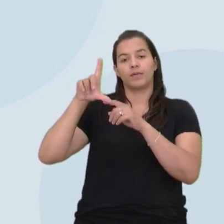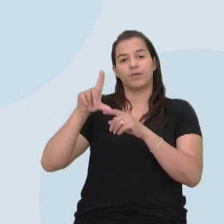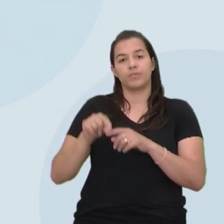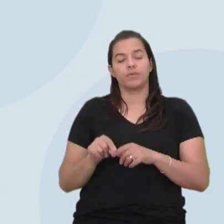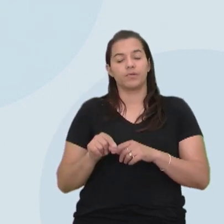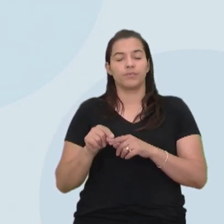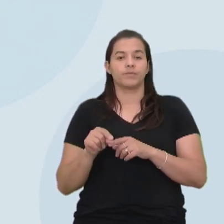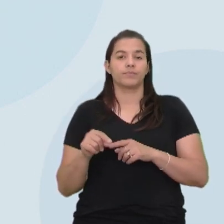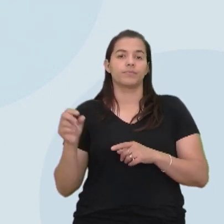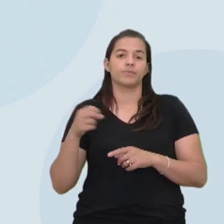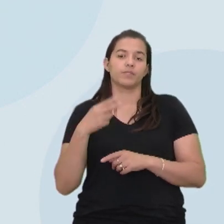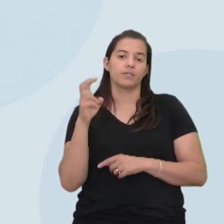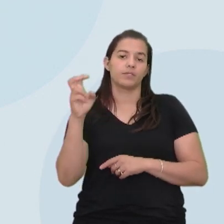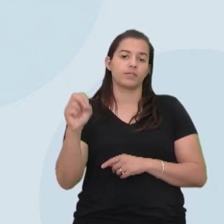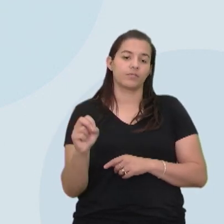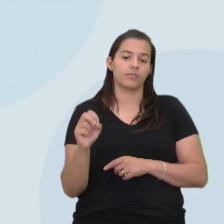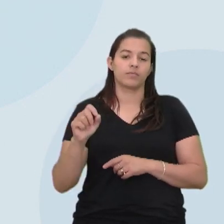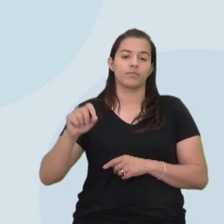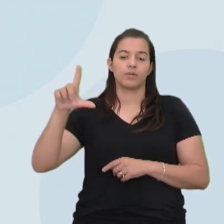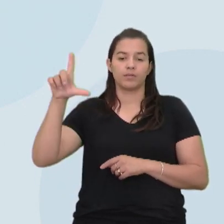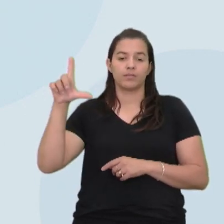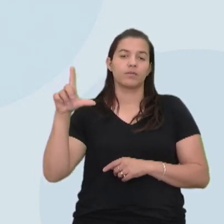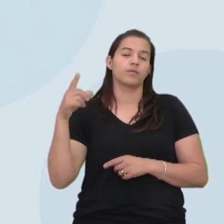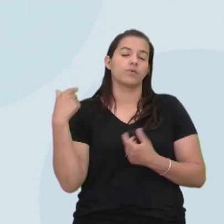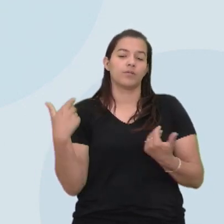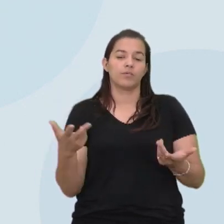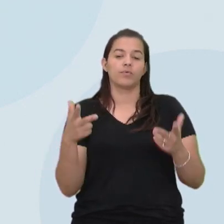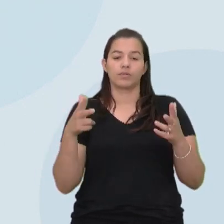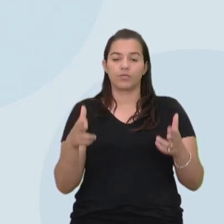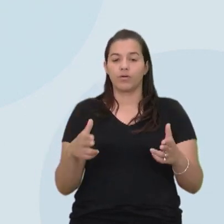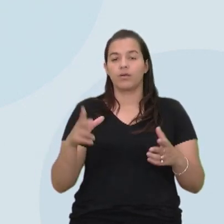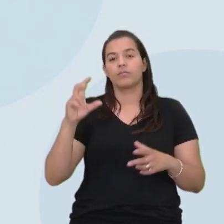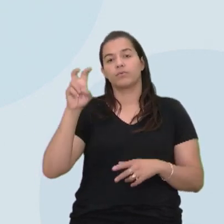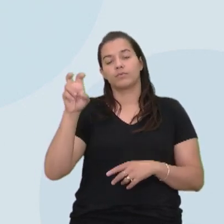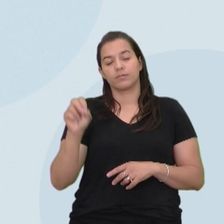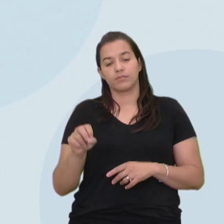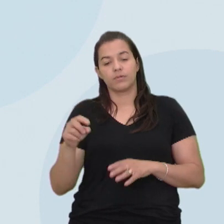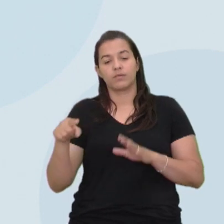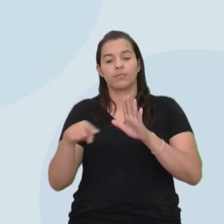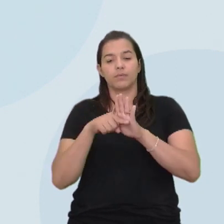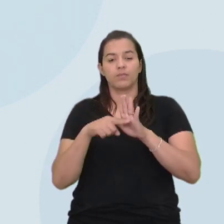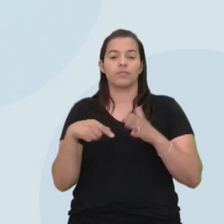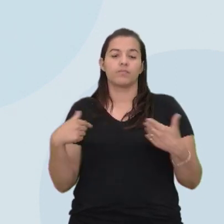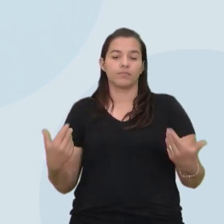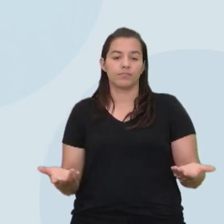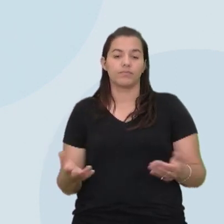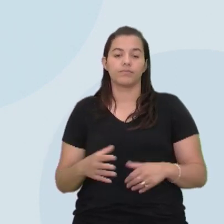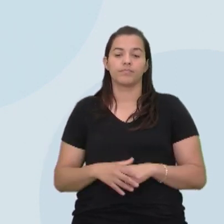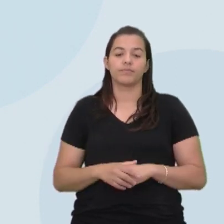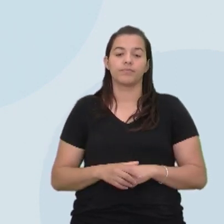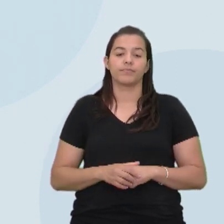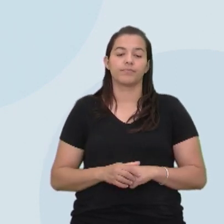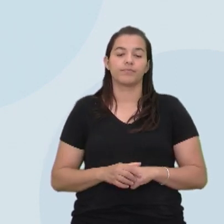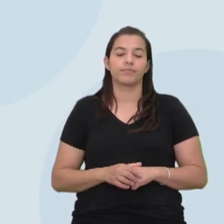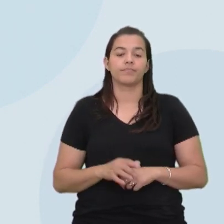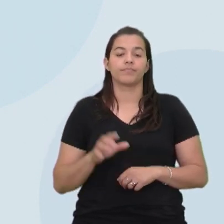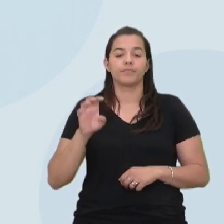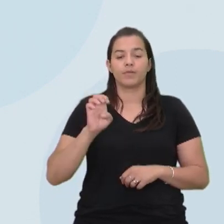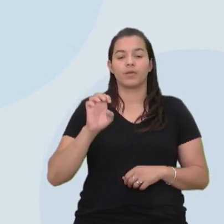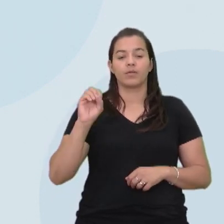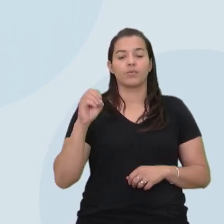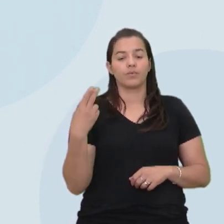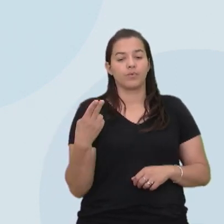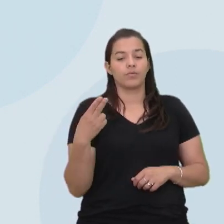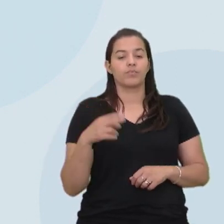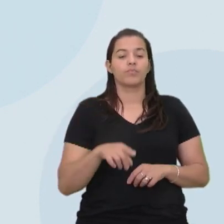condicional. Se o número for maior que 50, menor que 10, você pode usar maior, menor, igual. O condicional do e e do ou, que a gente usa